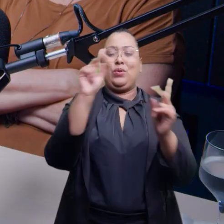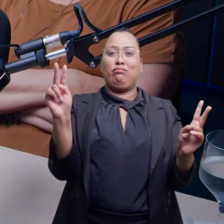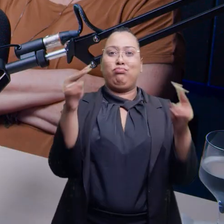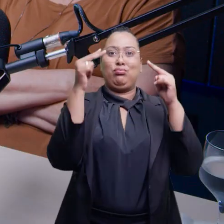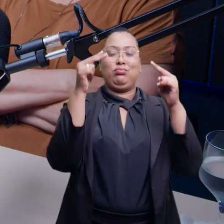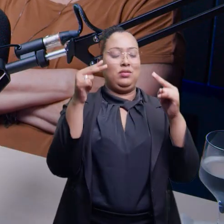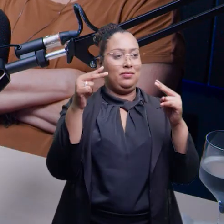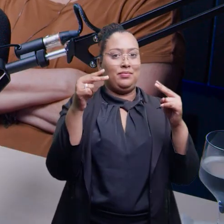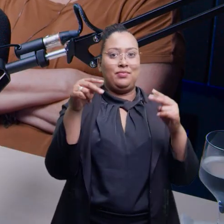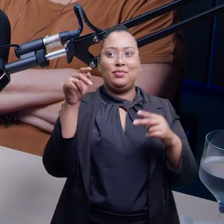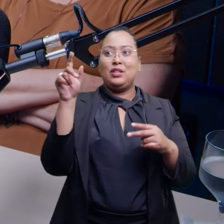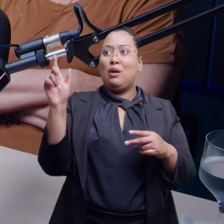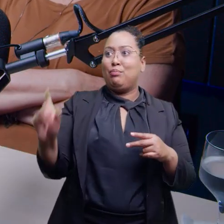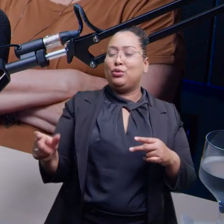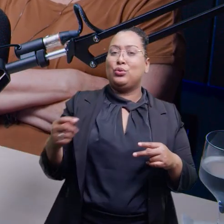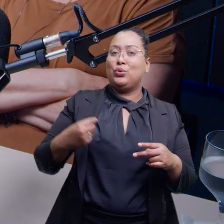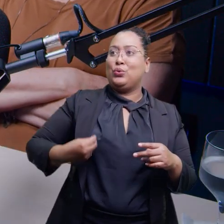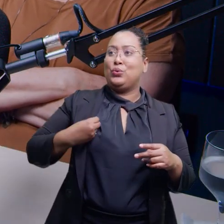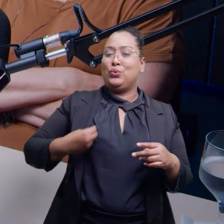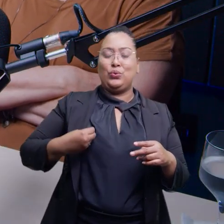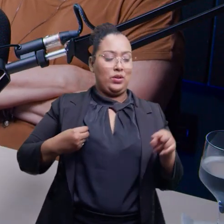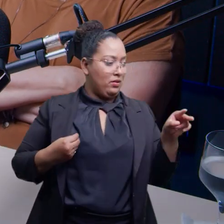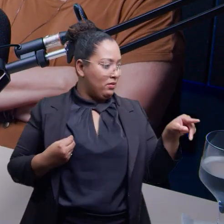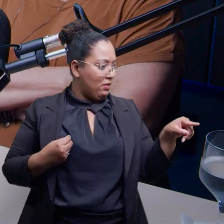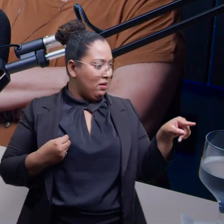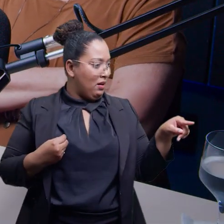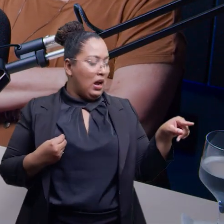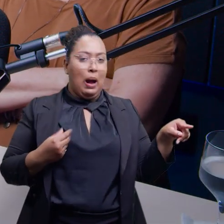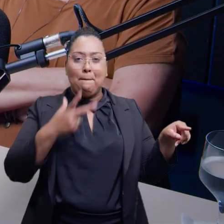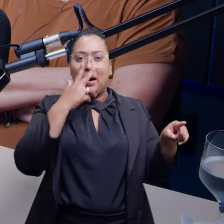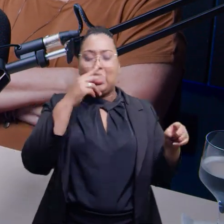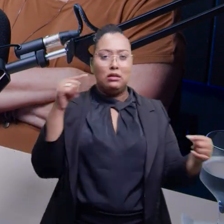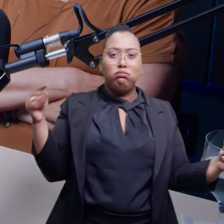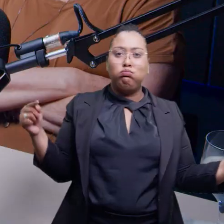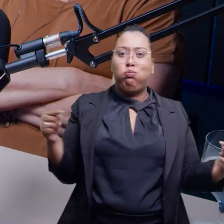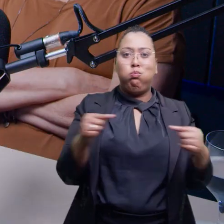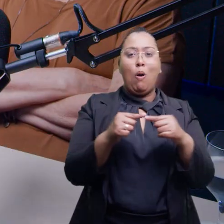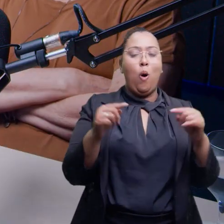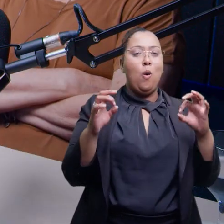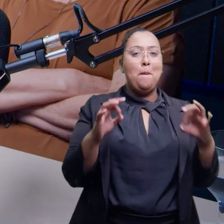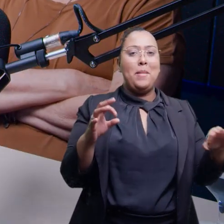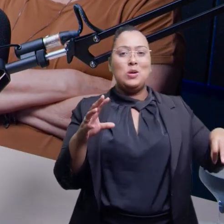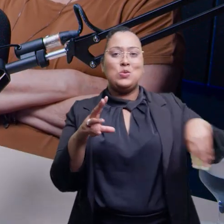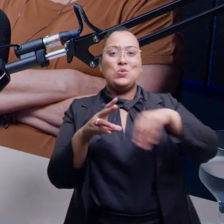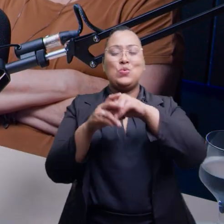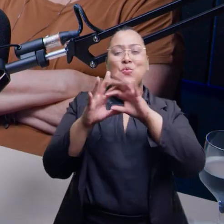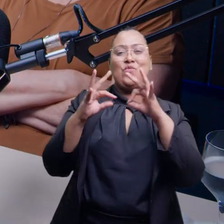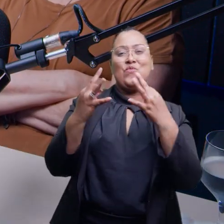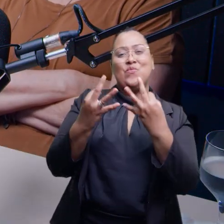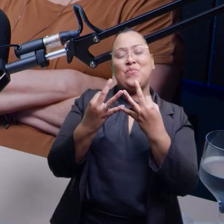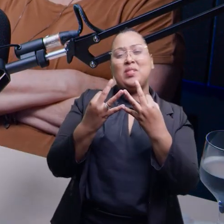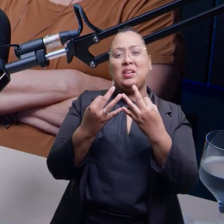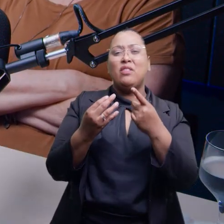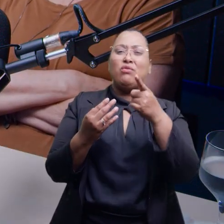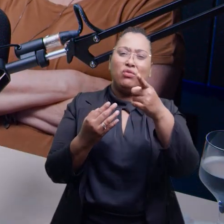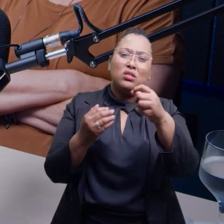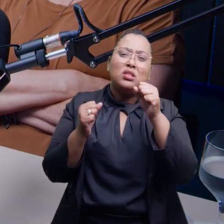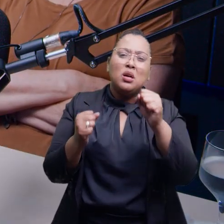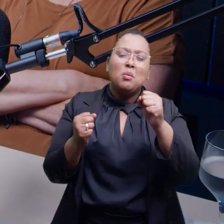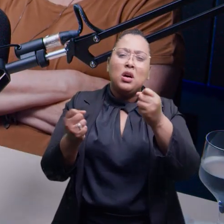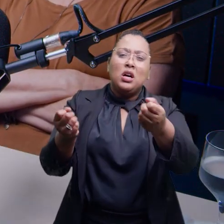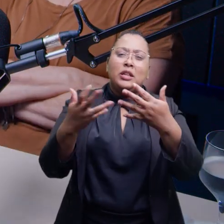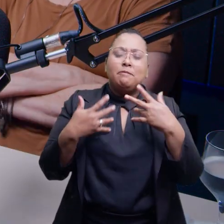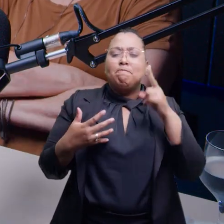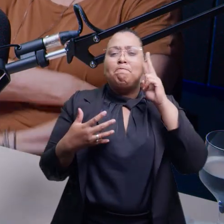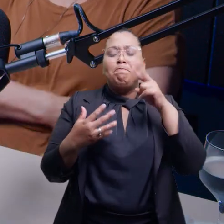descoberta, é um encontro de alguém que já existe ali, que está predestinado. Para mim, está predestinado a estar na outra família. Então, eu queria que você compartilhasse com a